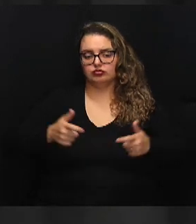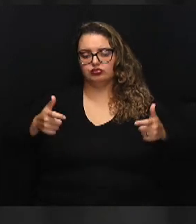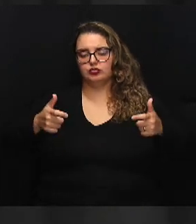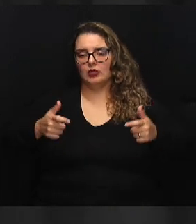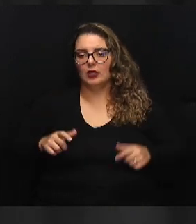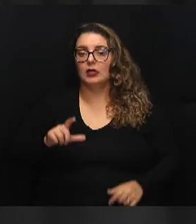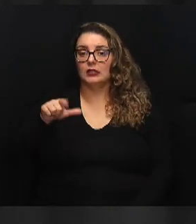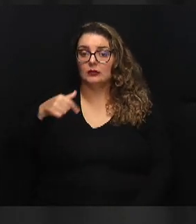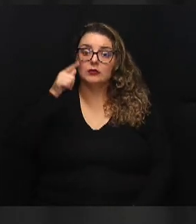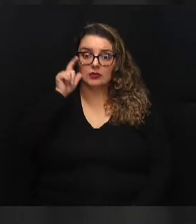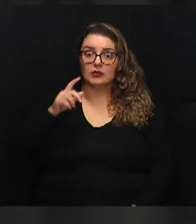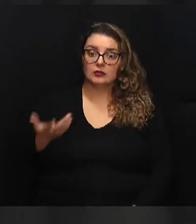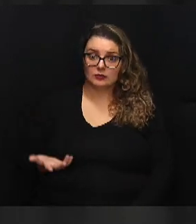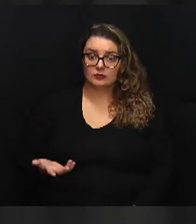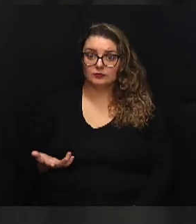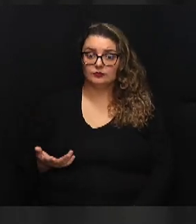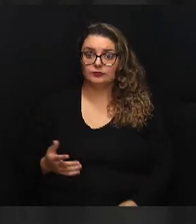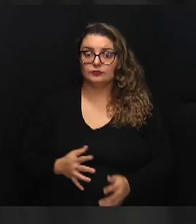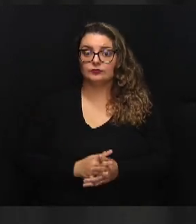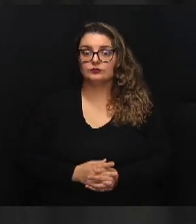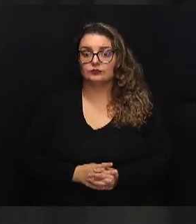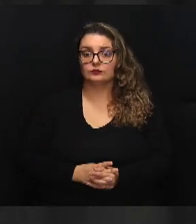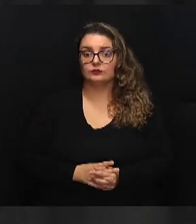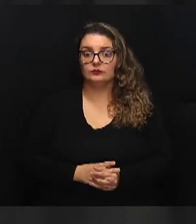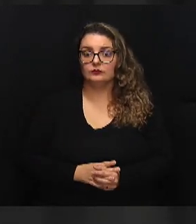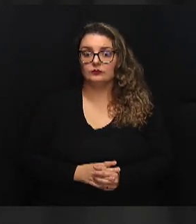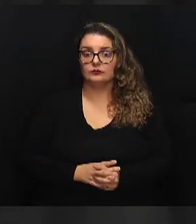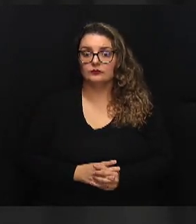gente conseguiu, depois de eu ter sido